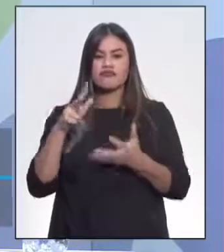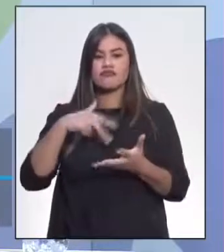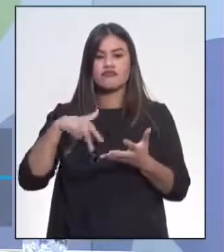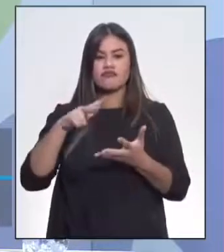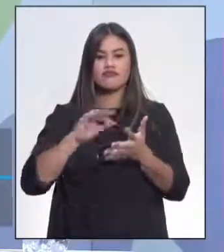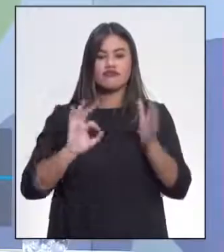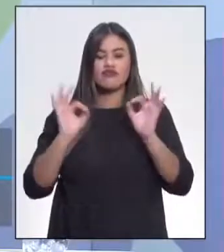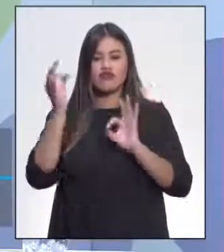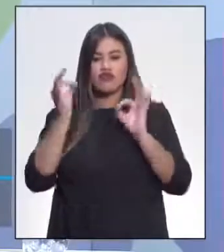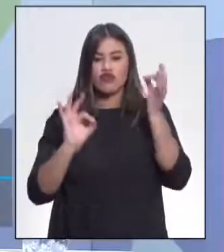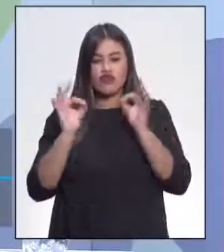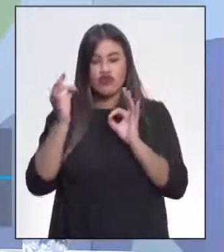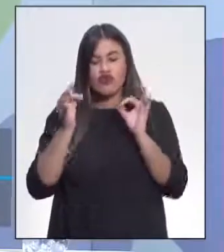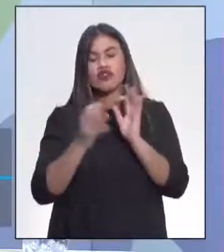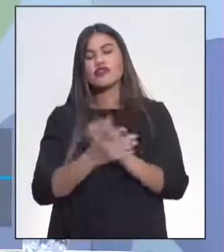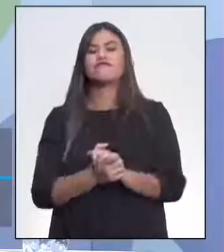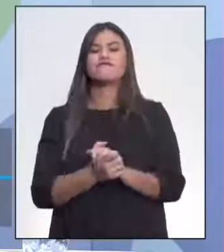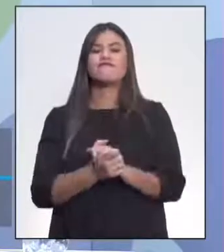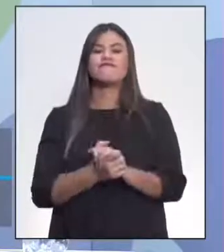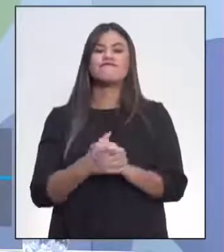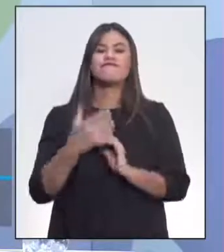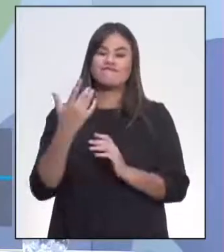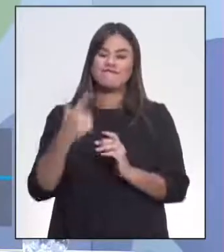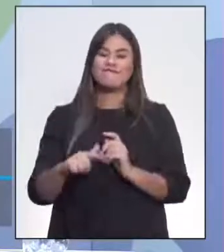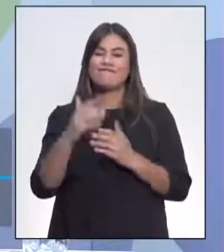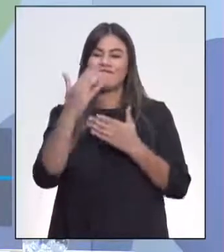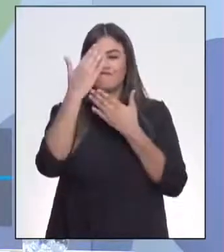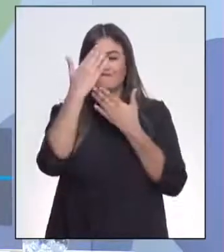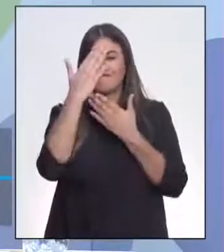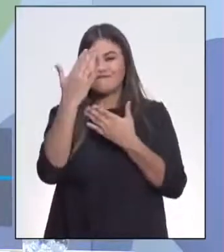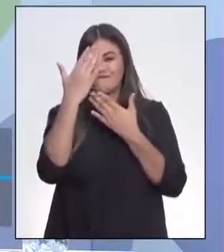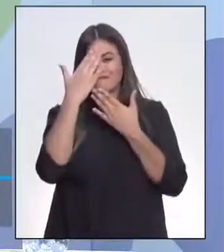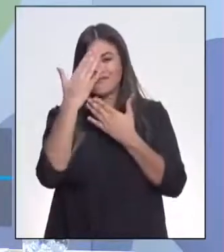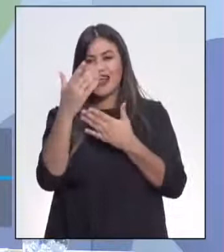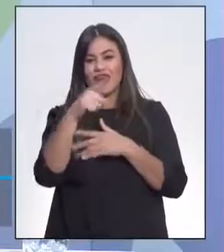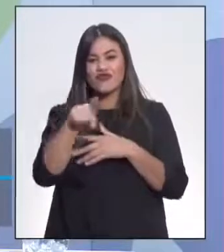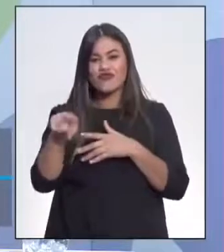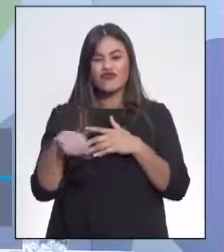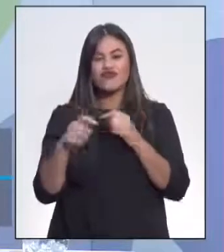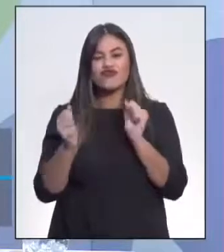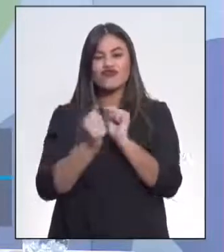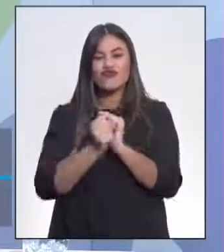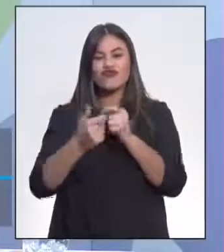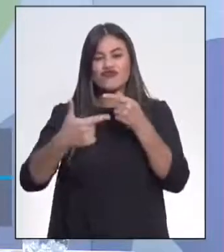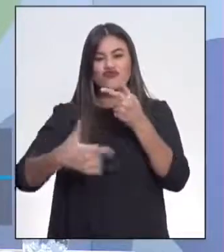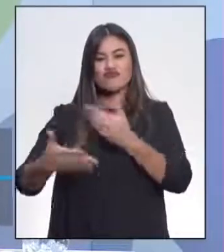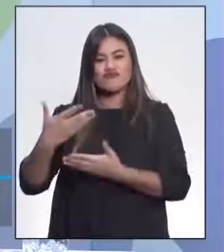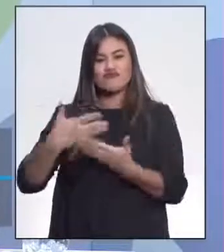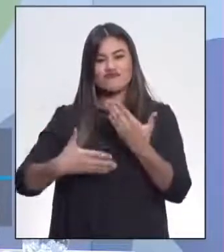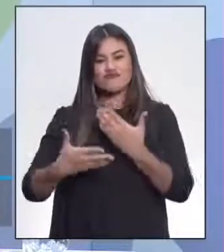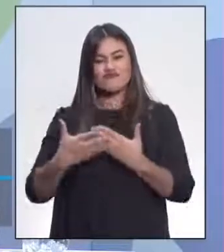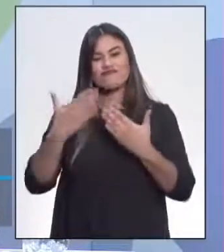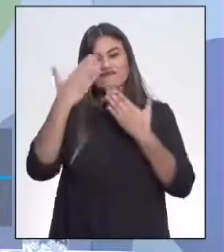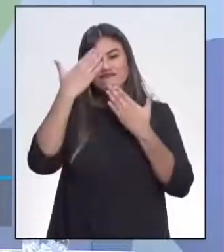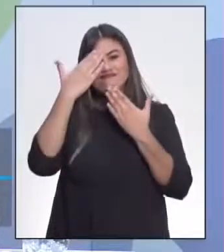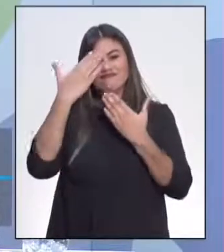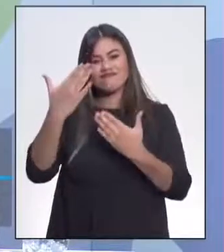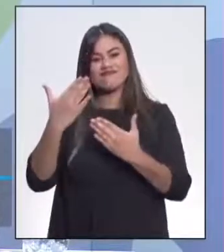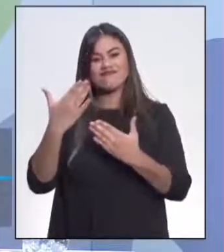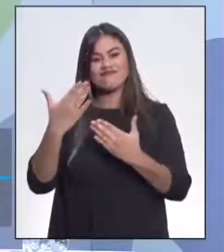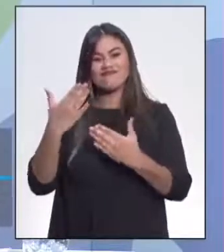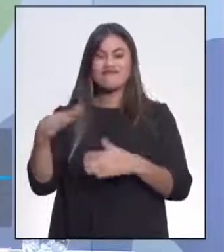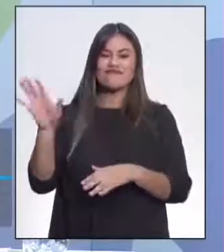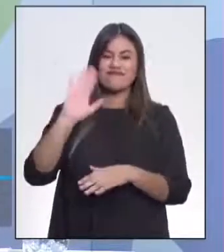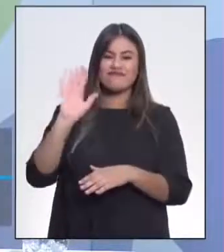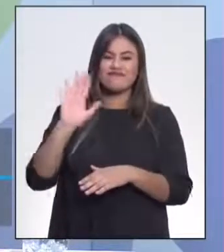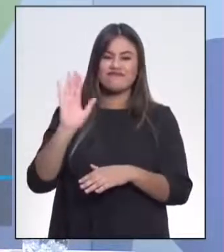ok? Então, gente, olha, muito obrigada pelas participações de vocês, pelas interações no chat, tá? Muito obrigada a todos.